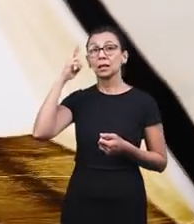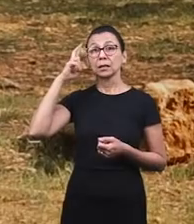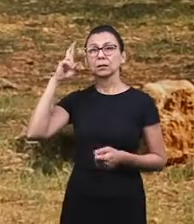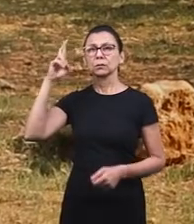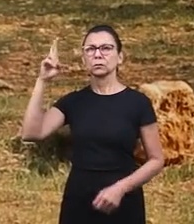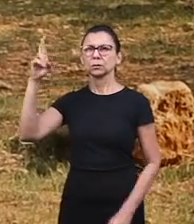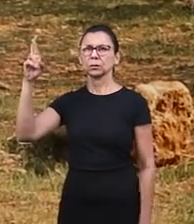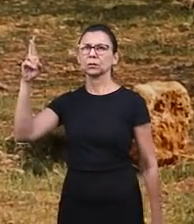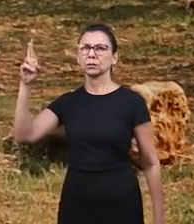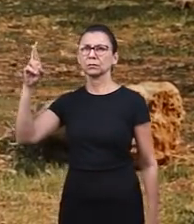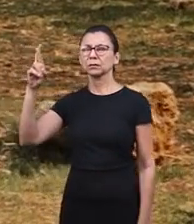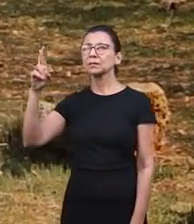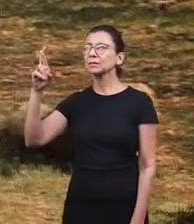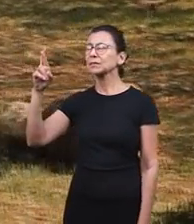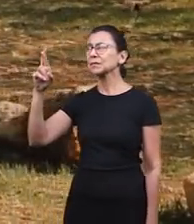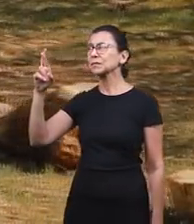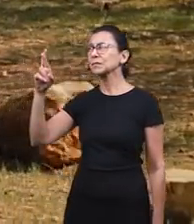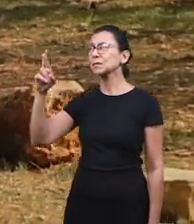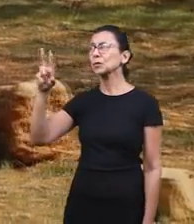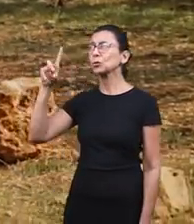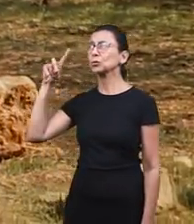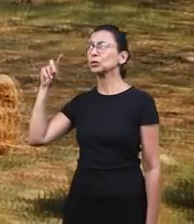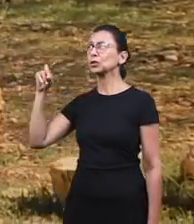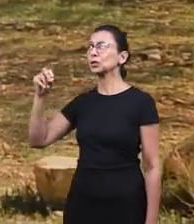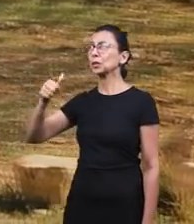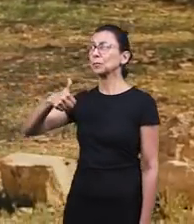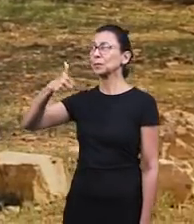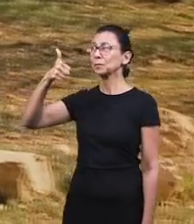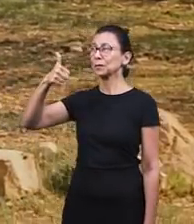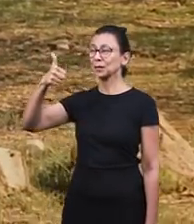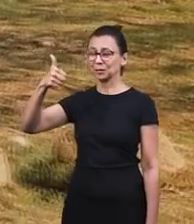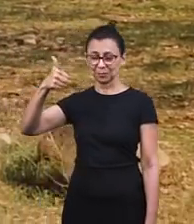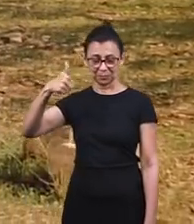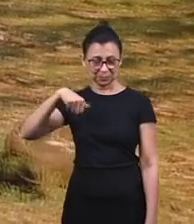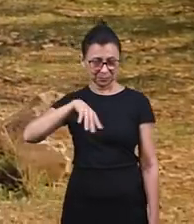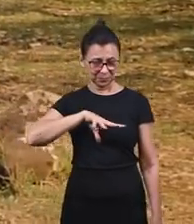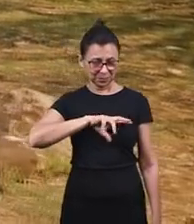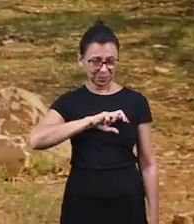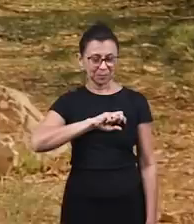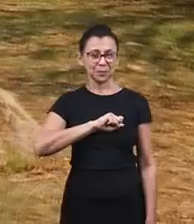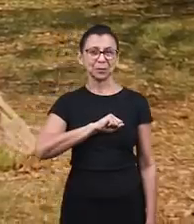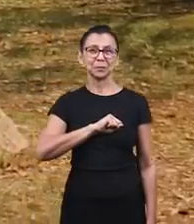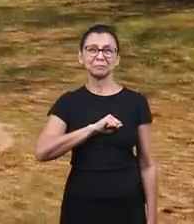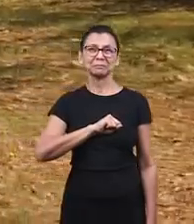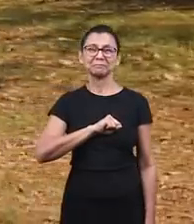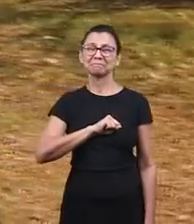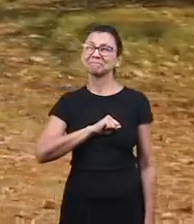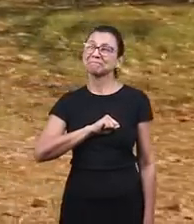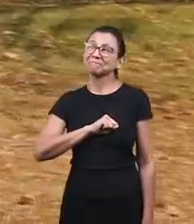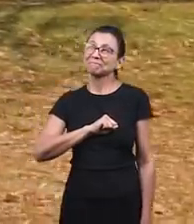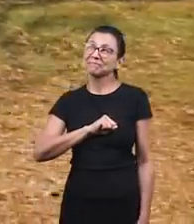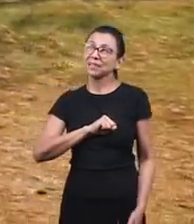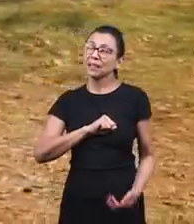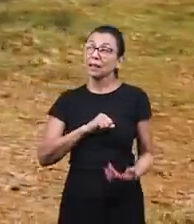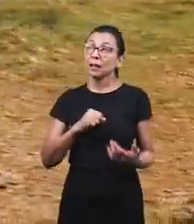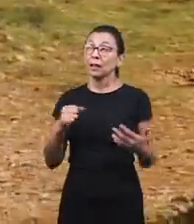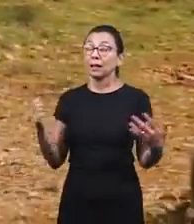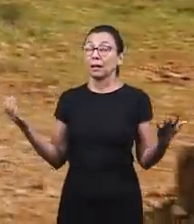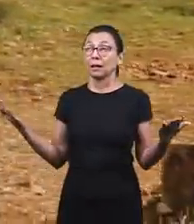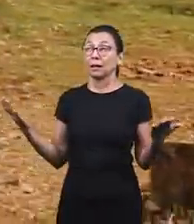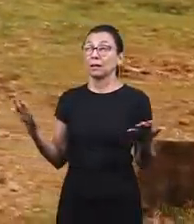Tu és aquele que me amou primeiro,